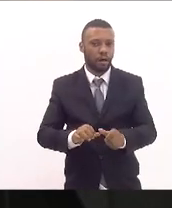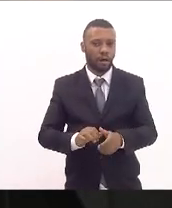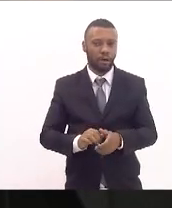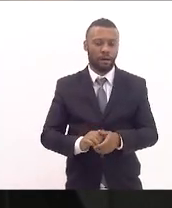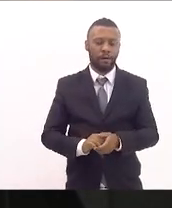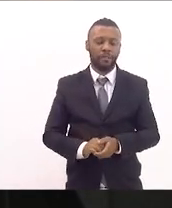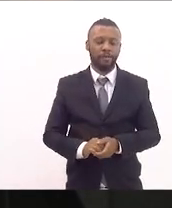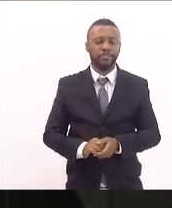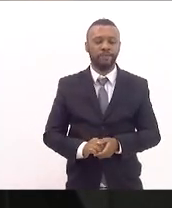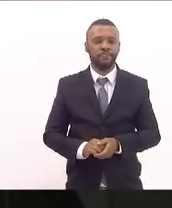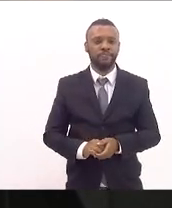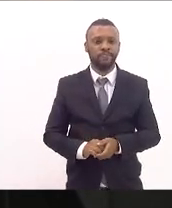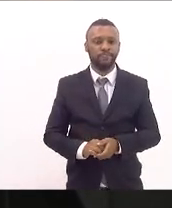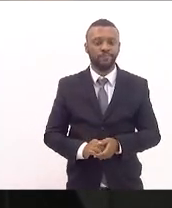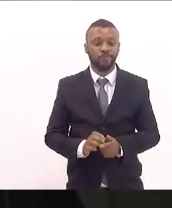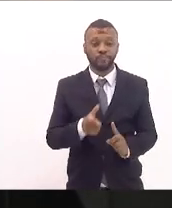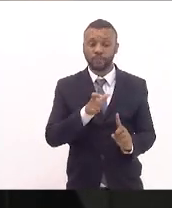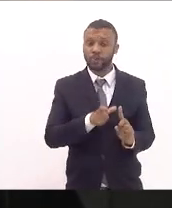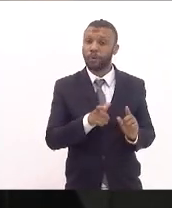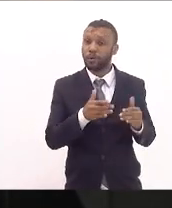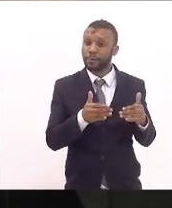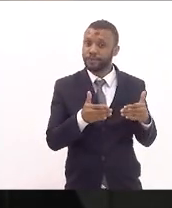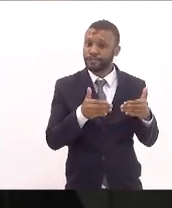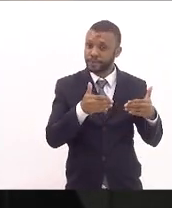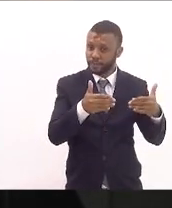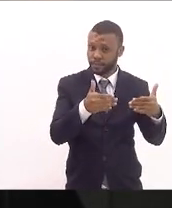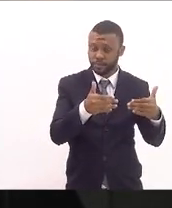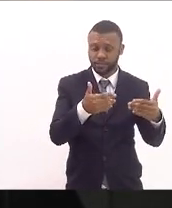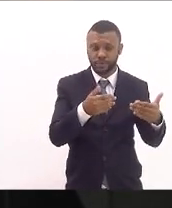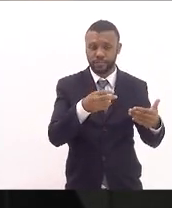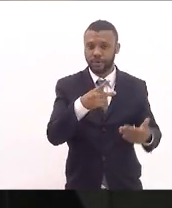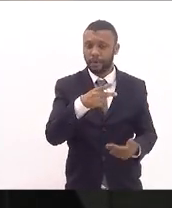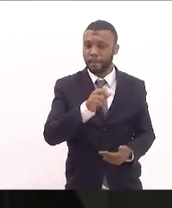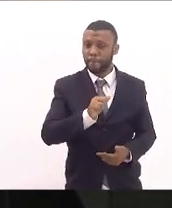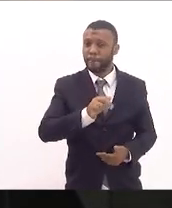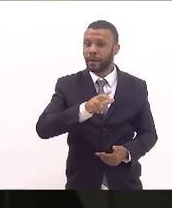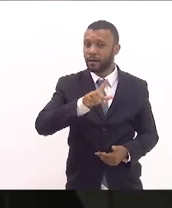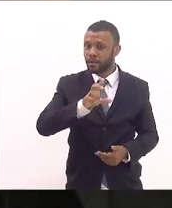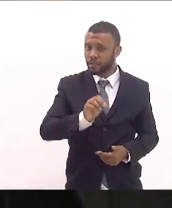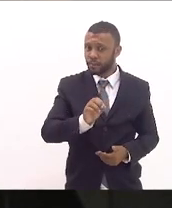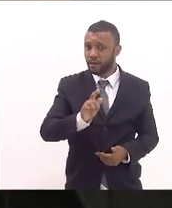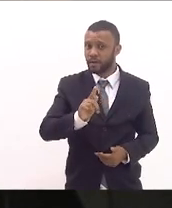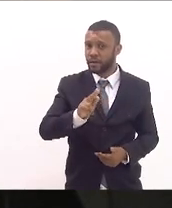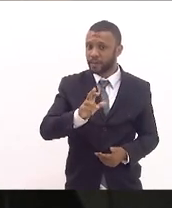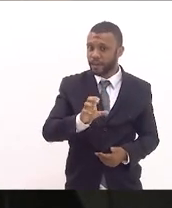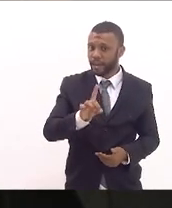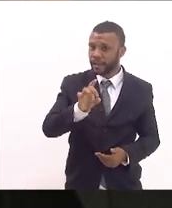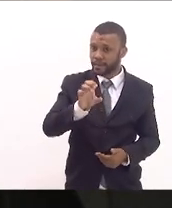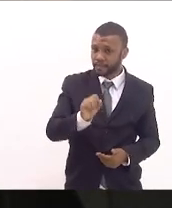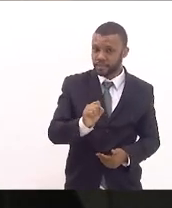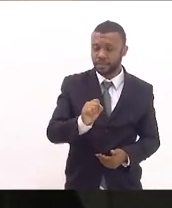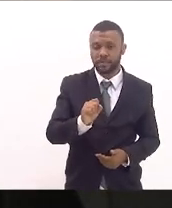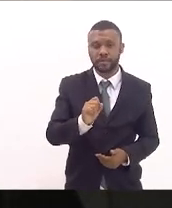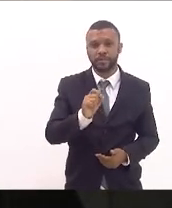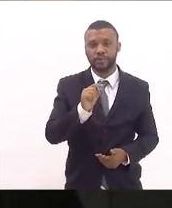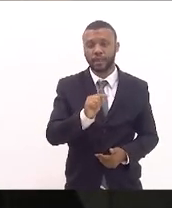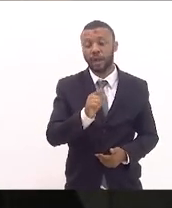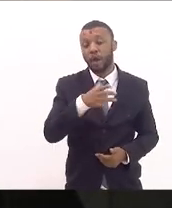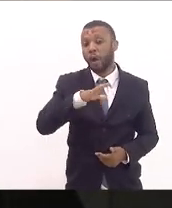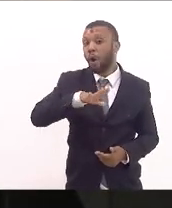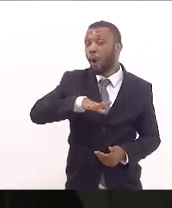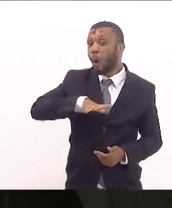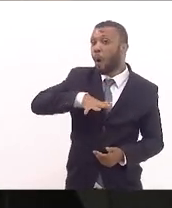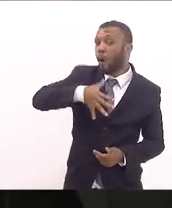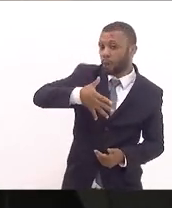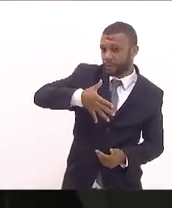e o ministro São Paulo Guedes e e eu usaria